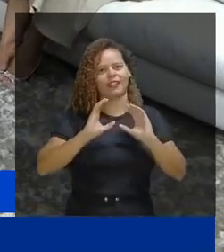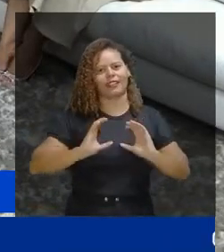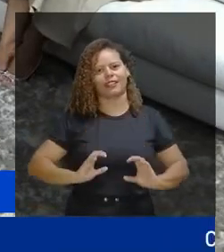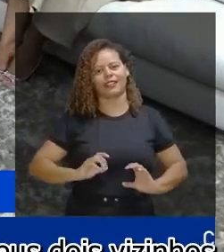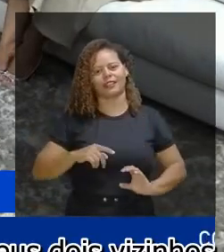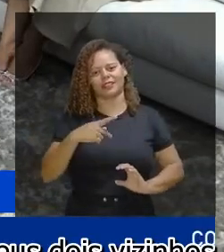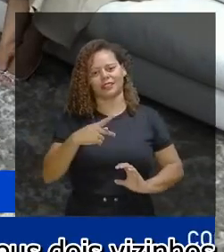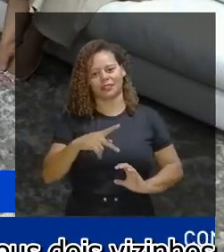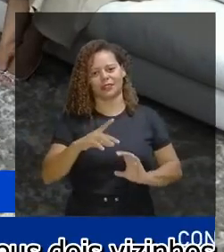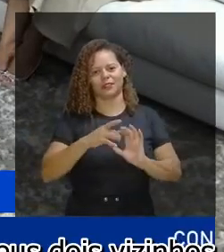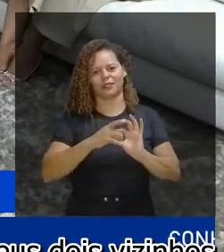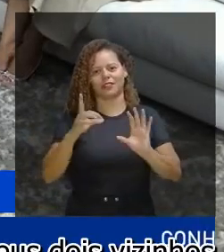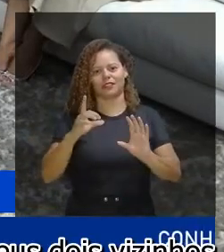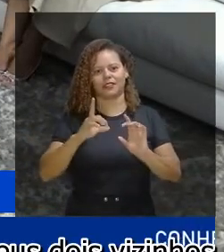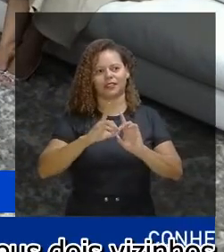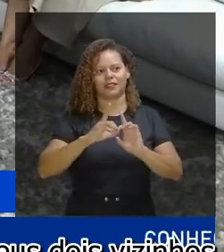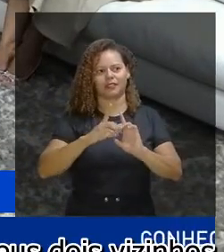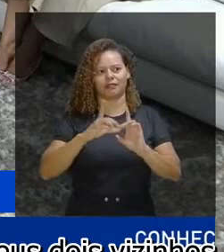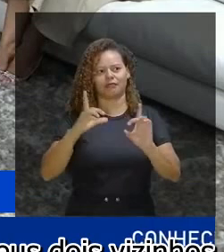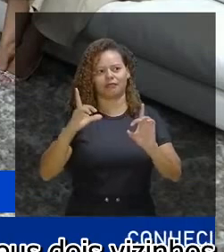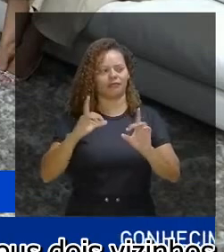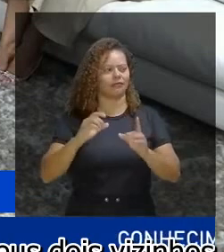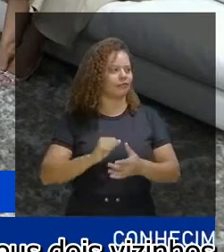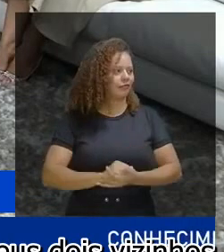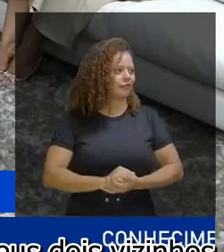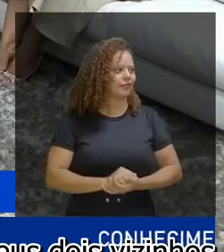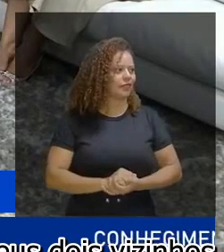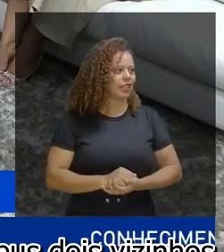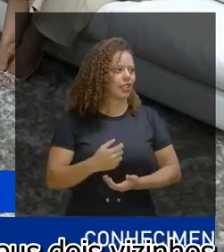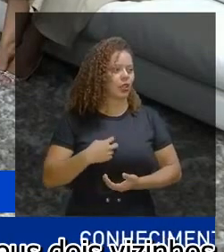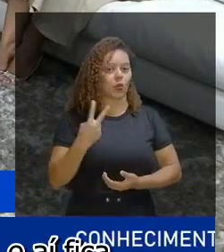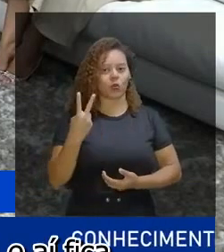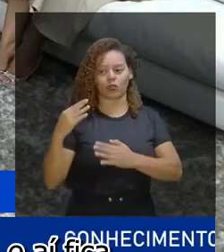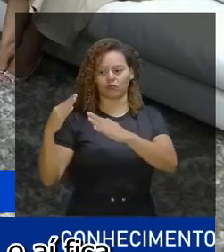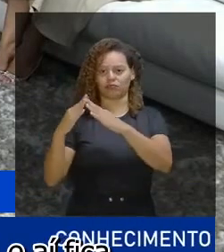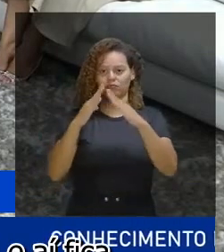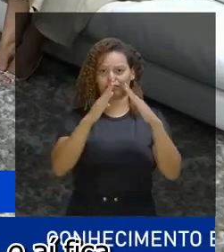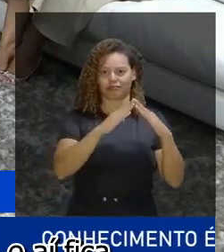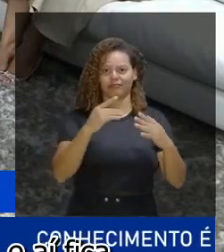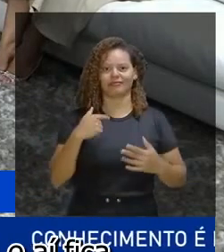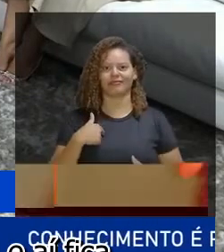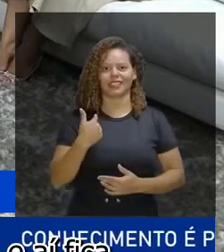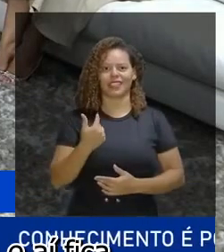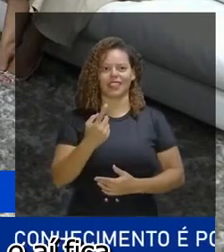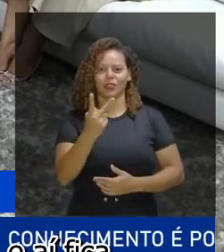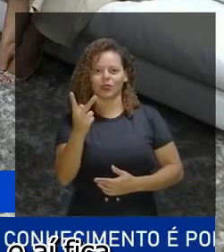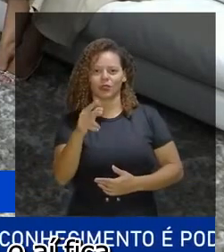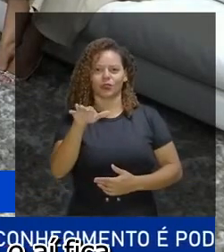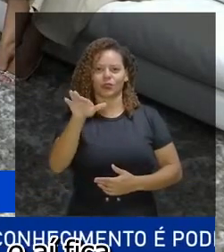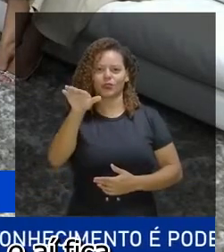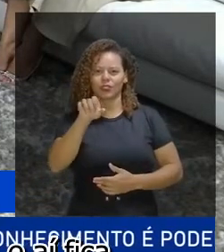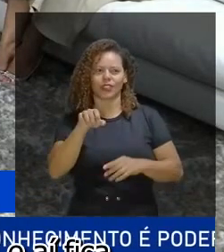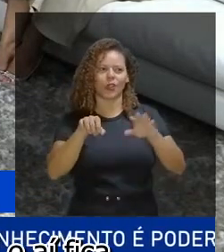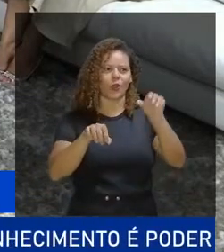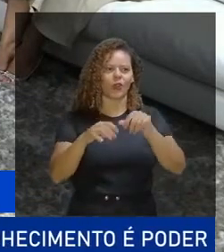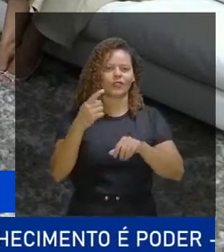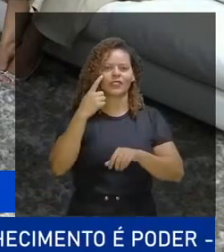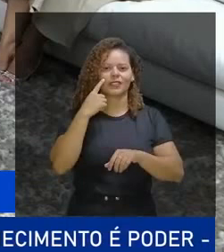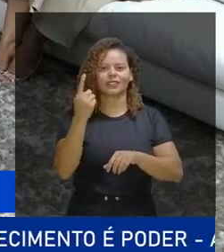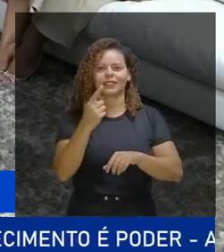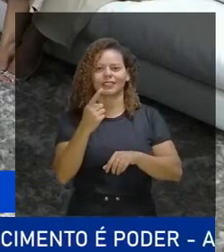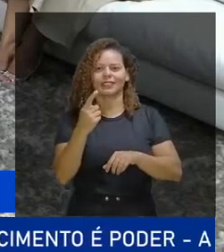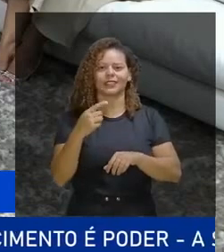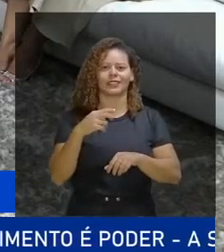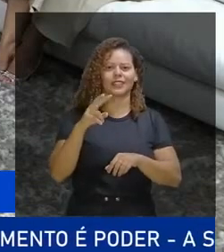cidadania. E eu quero fazer também na pessoa do meu vizinho, né, dos meus dois vizinhos que estão ali, o Bibico, né, que é meu vizinho de fundo, e aí fica